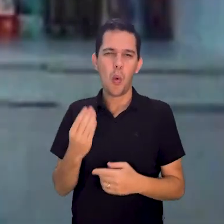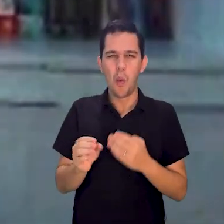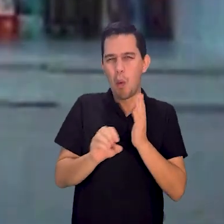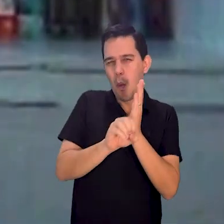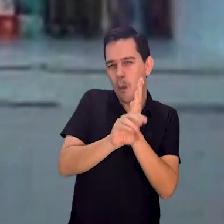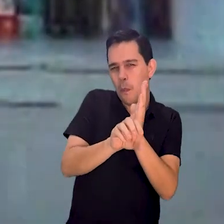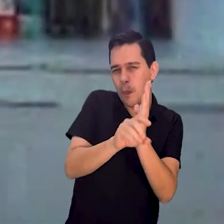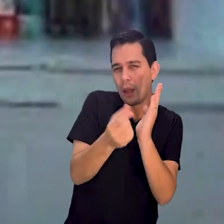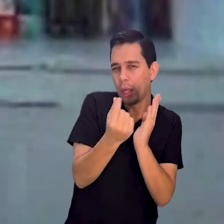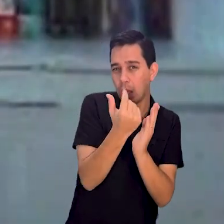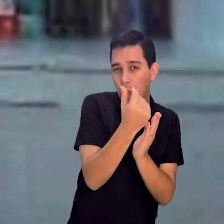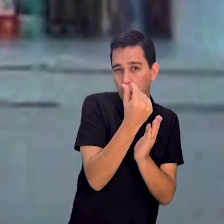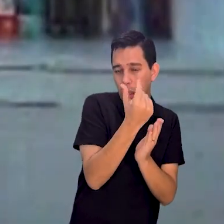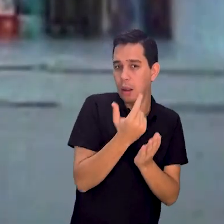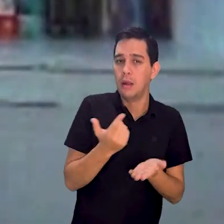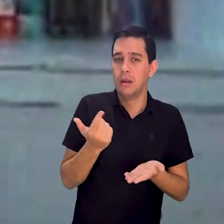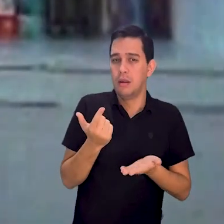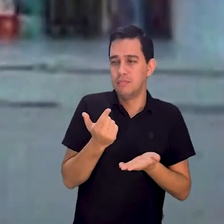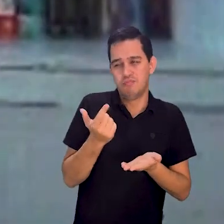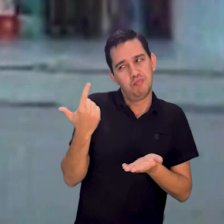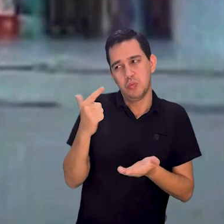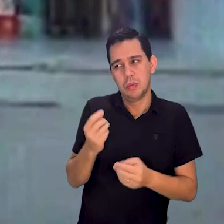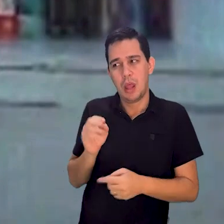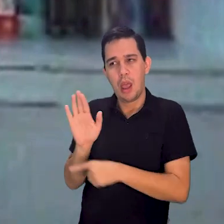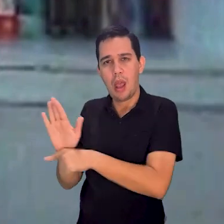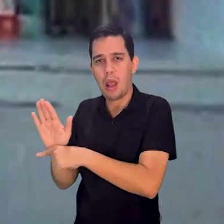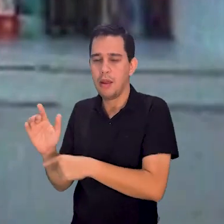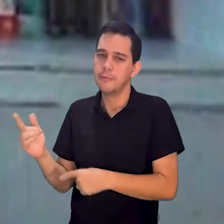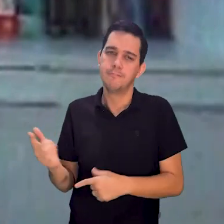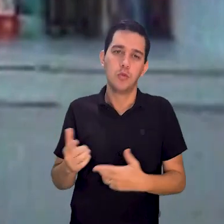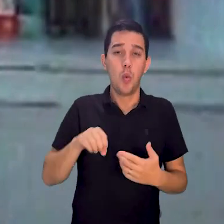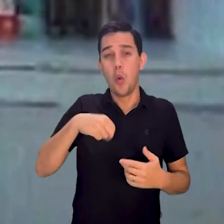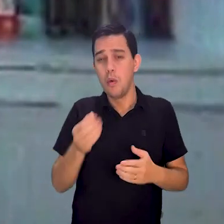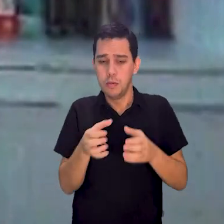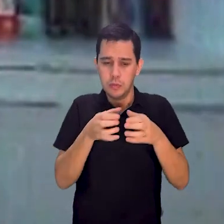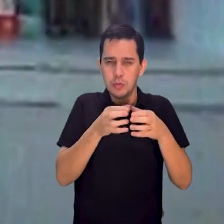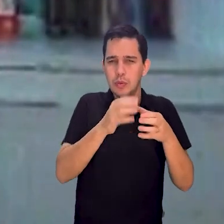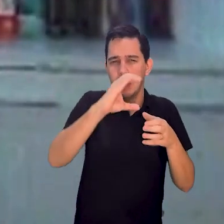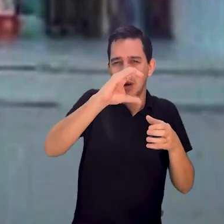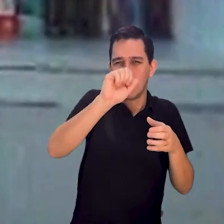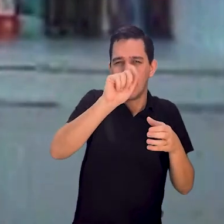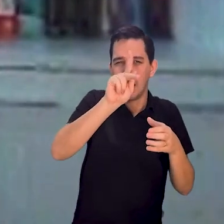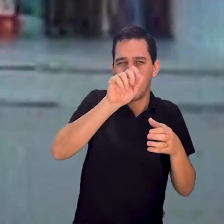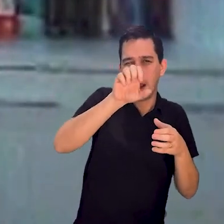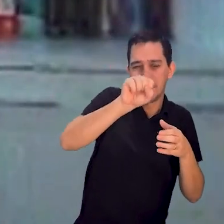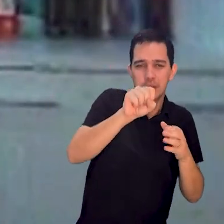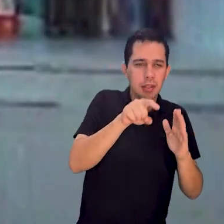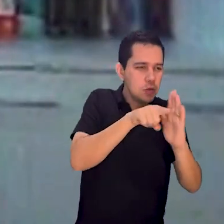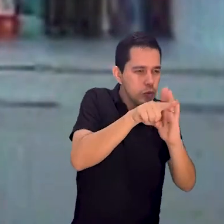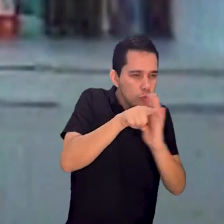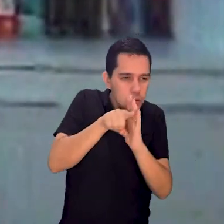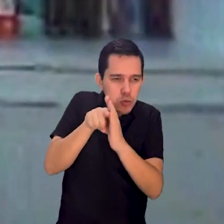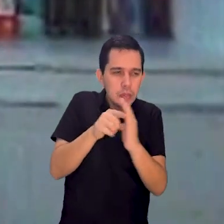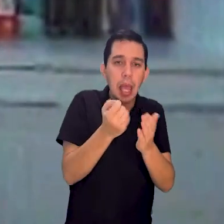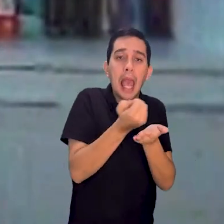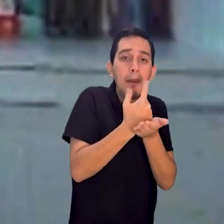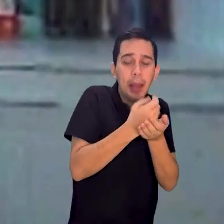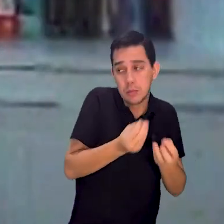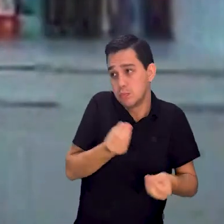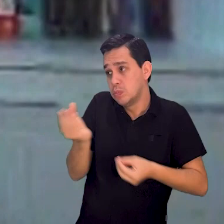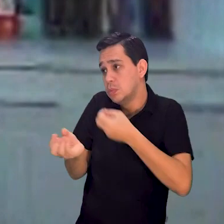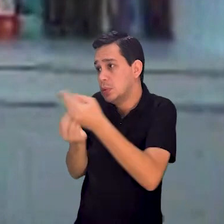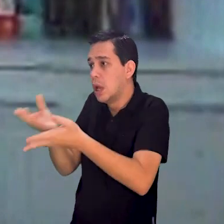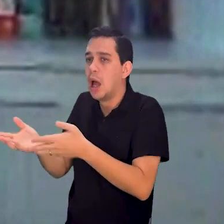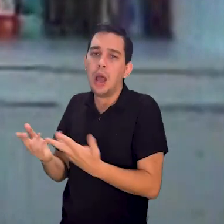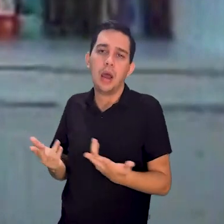tem um BPC para ajudar, se você não tem uma rede de assistência boa, um CAPS funcionando, que faça as consultas,